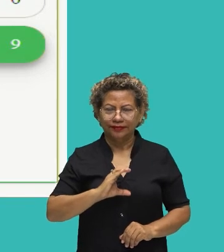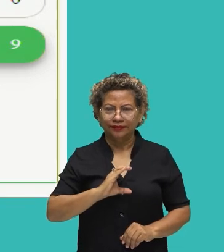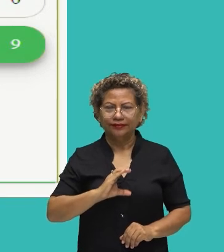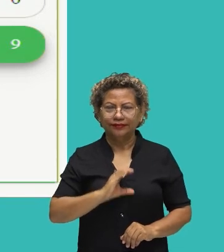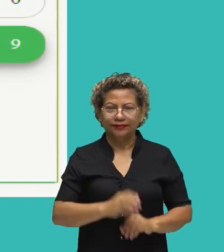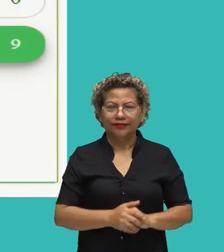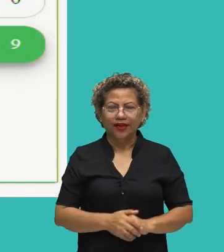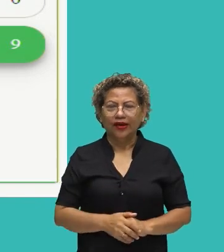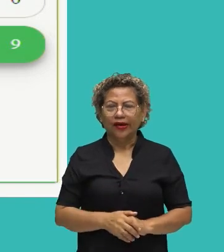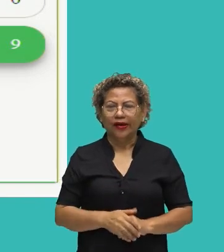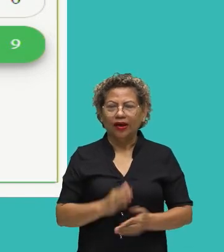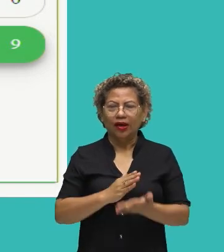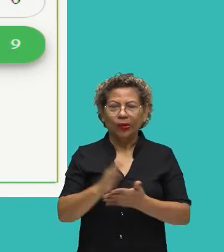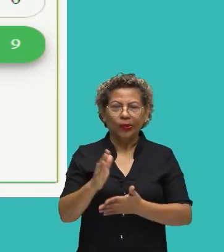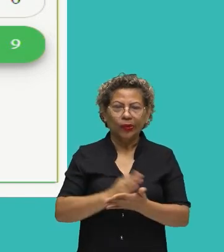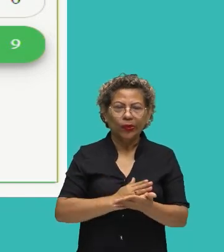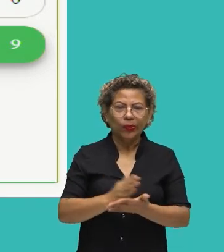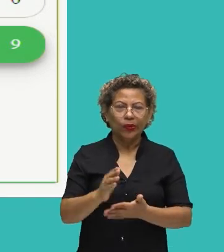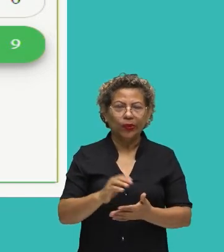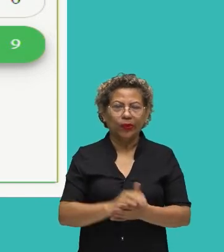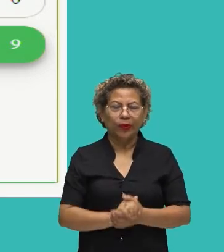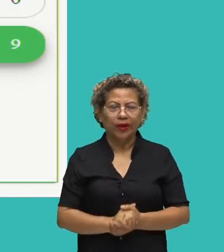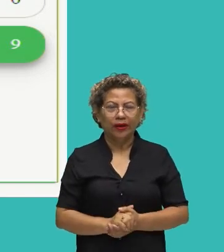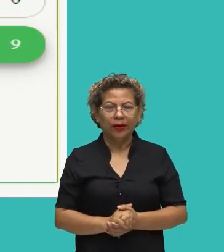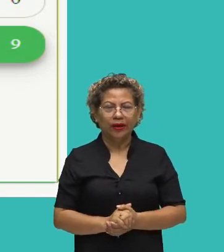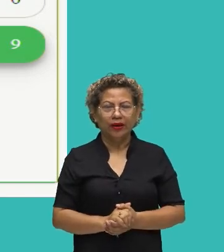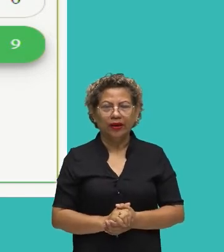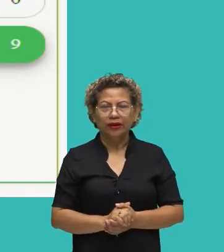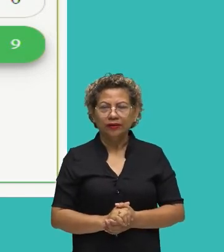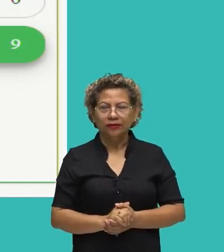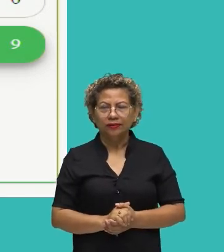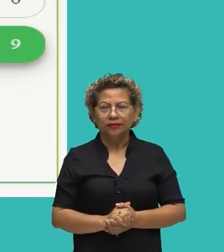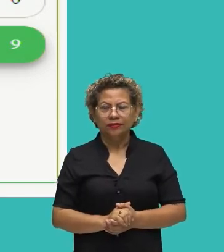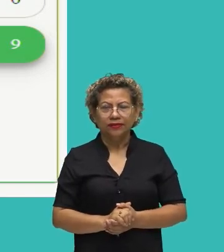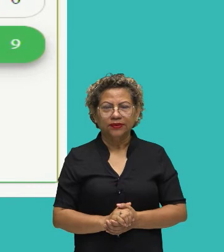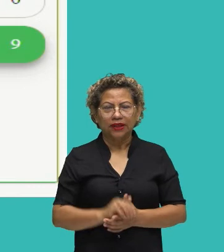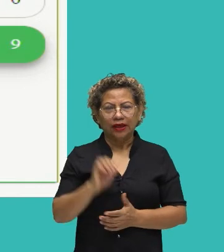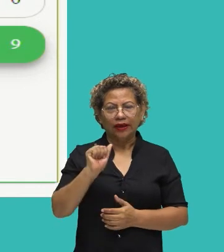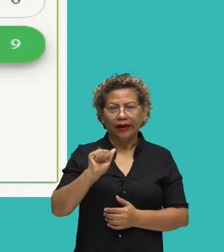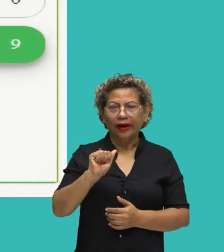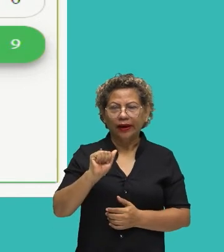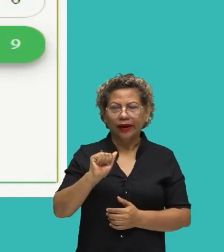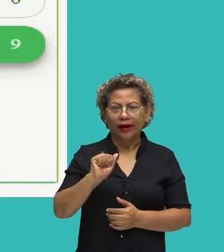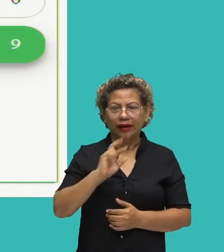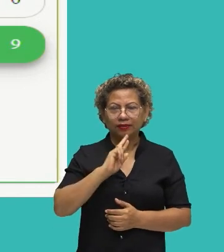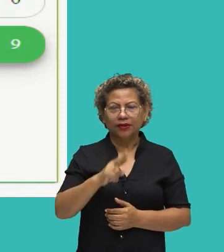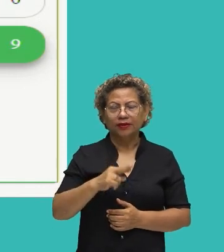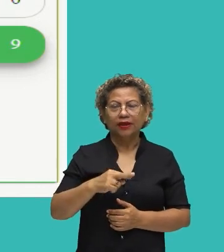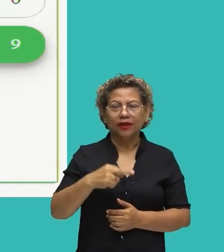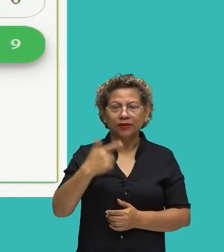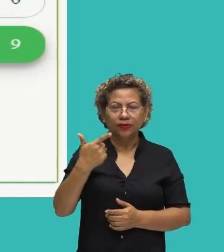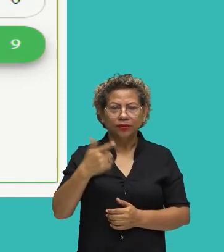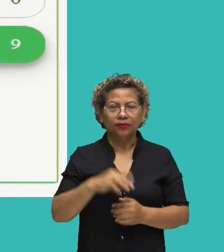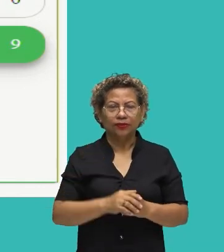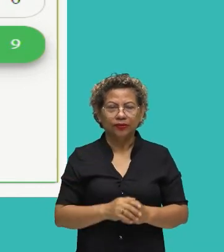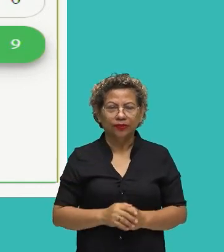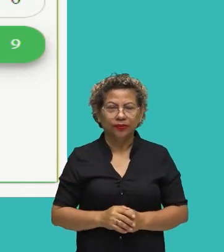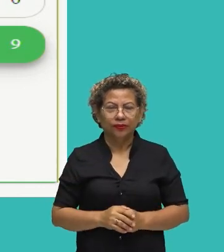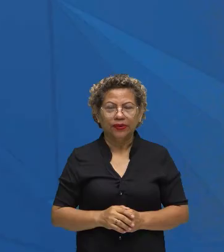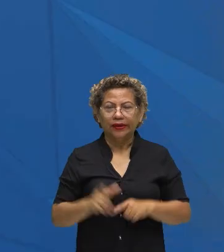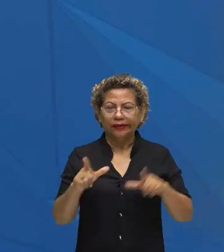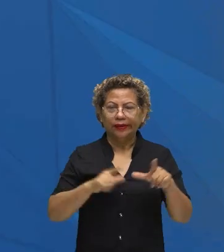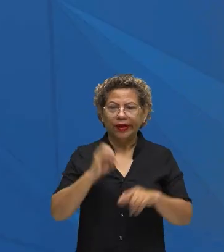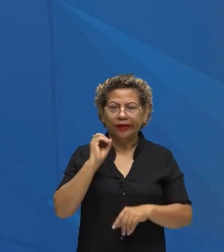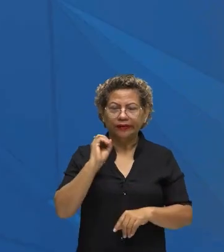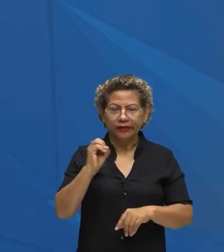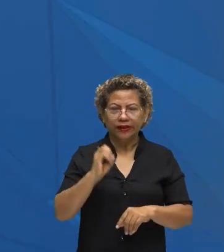que responderam sim, tá? Deus ajuda quem cedo madruga. E aí, né, esse ditado popular, ele faz